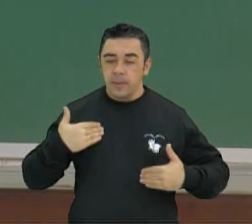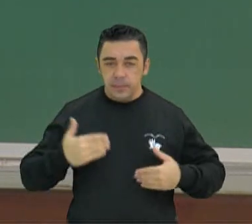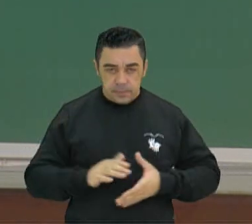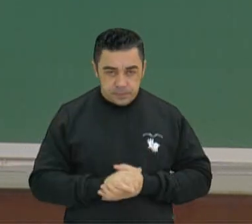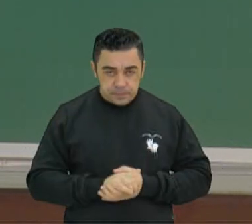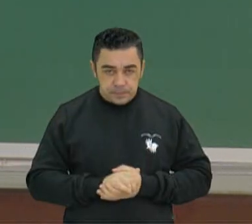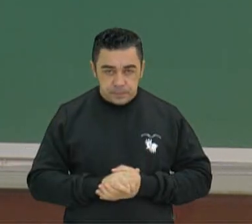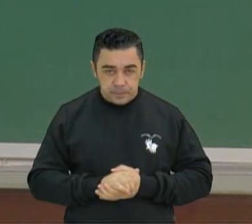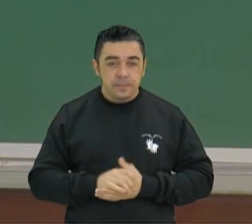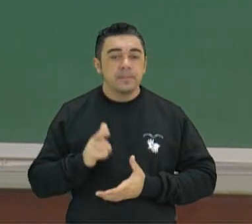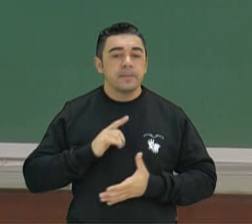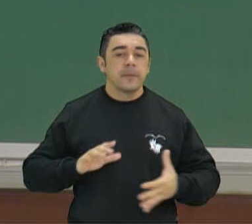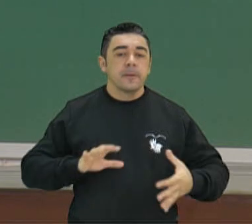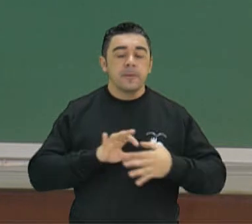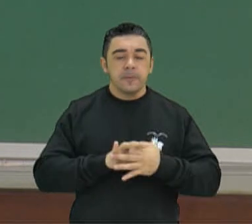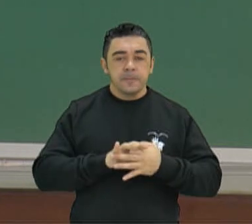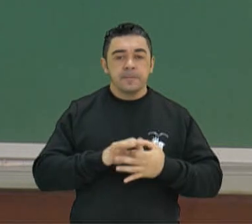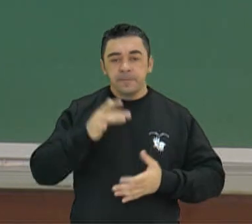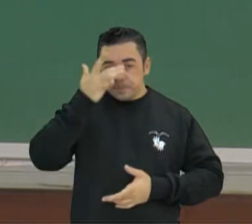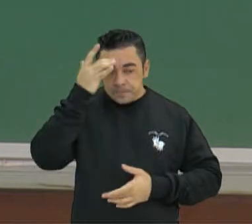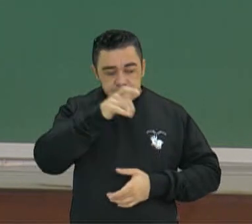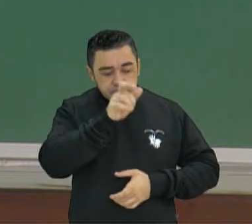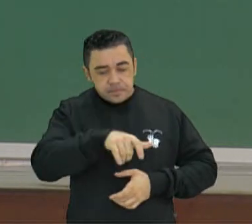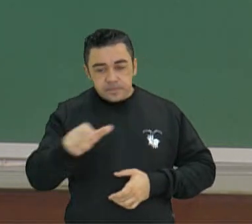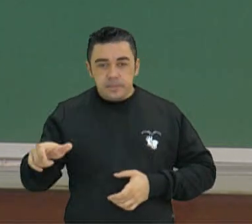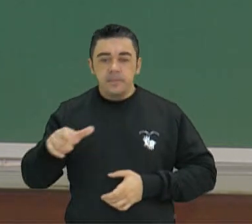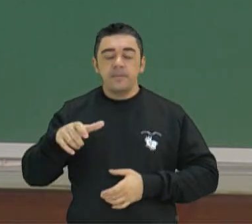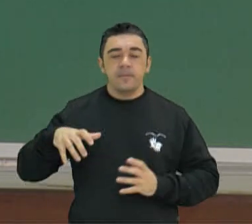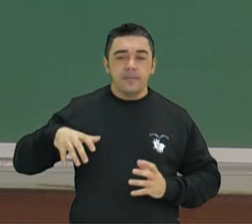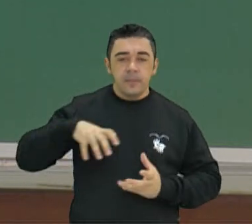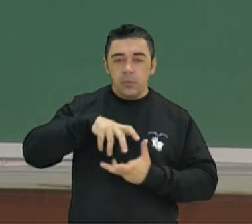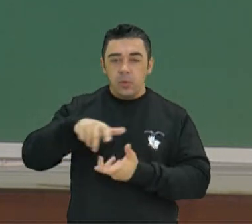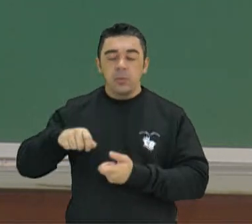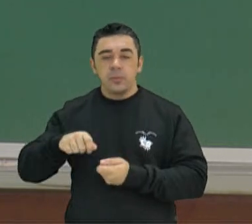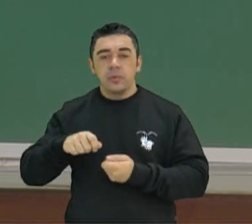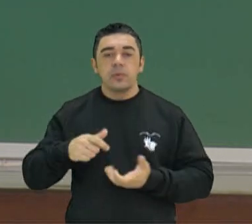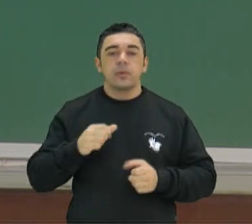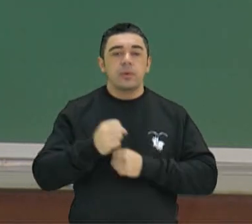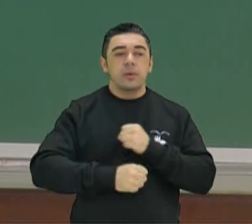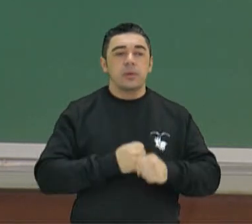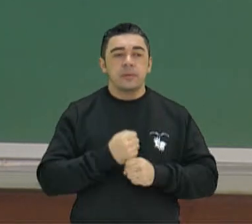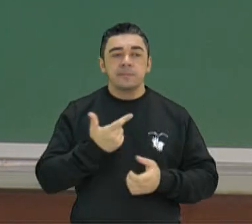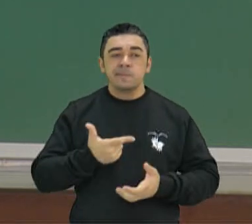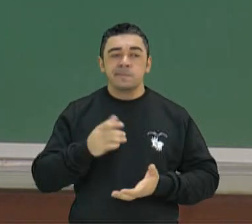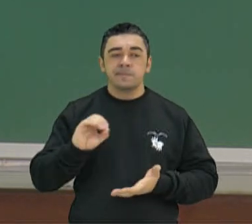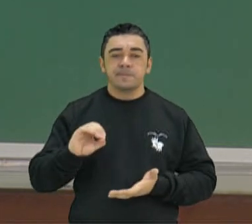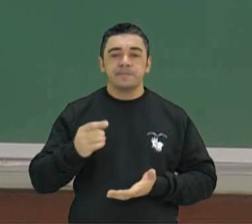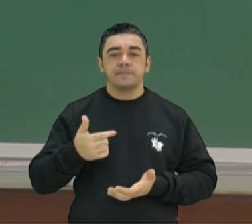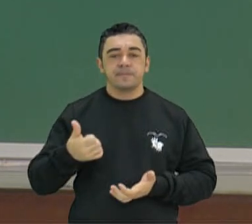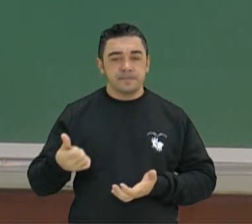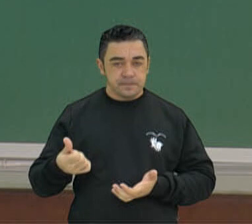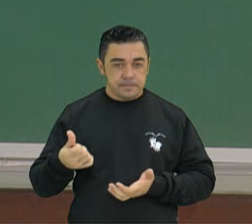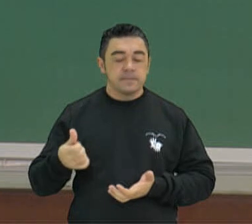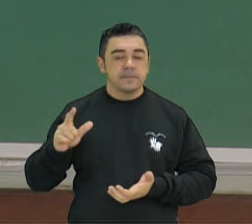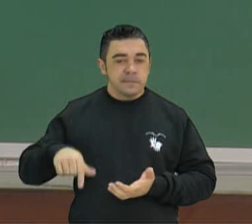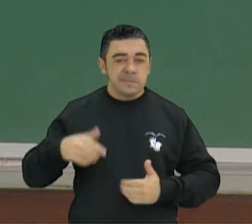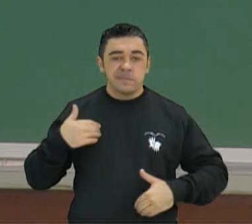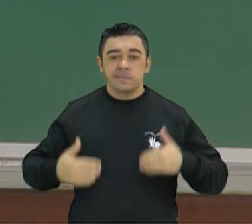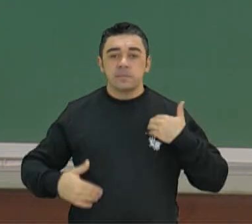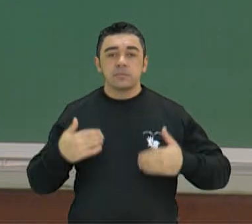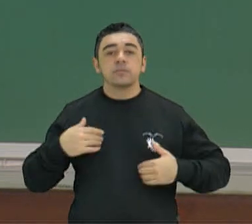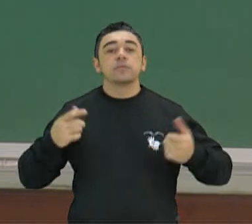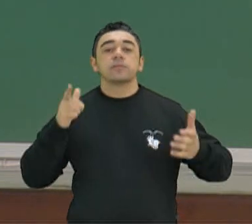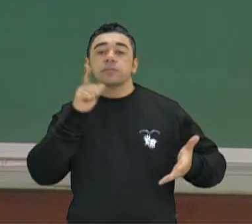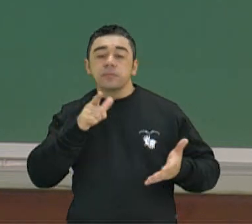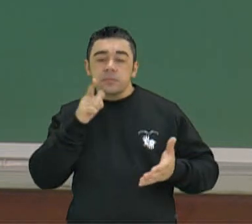é um elo entre o sujeito e o mundo, de acordo com Ferreira, 2006. Então, o corpo é por meio dele que você se comunica